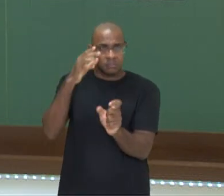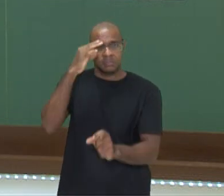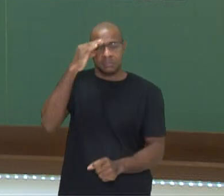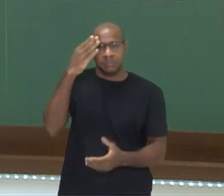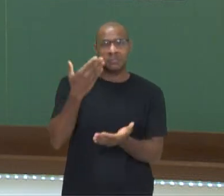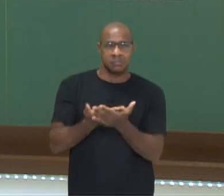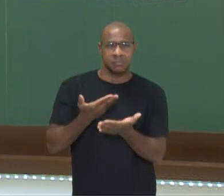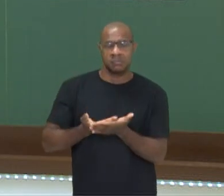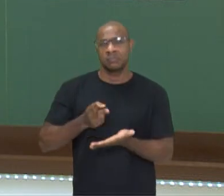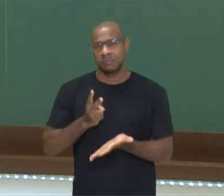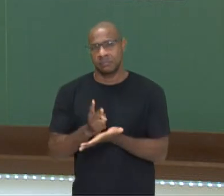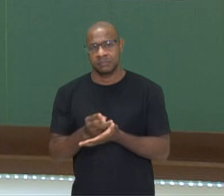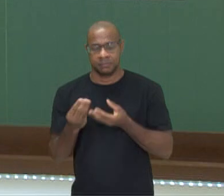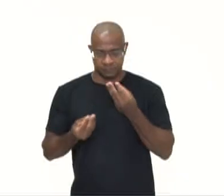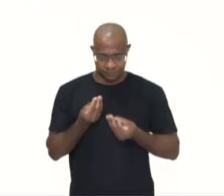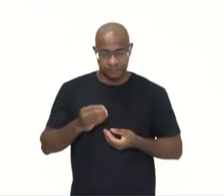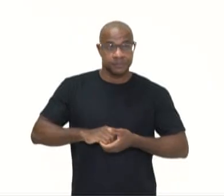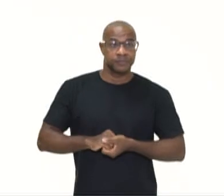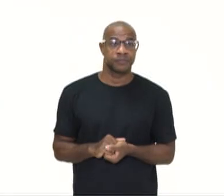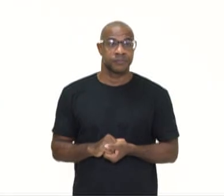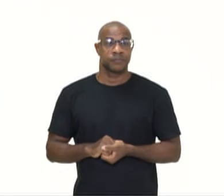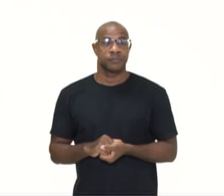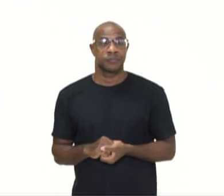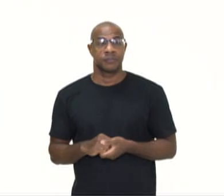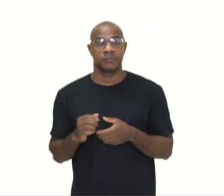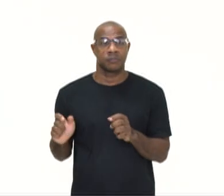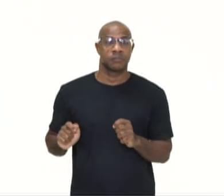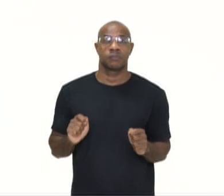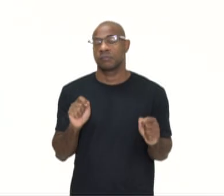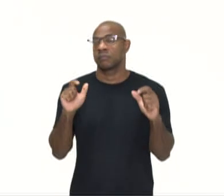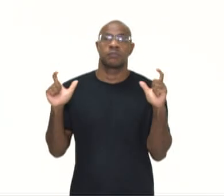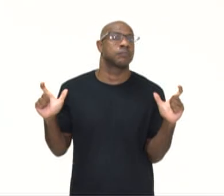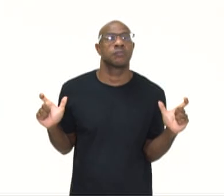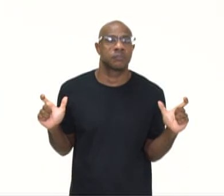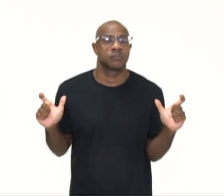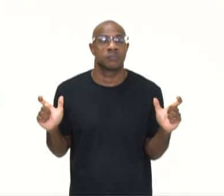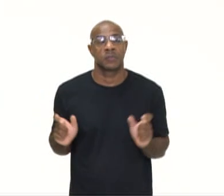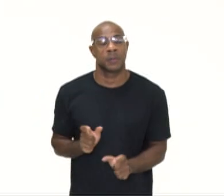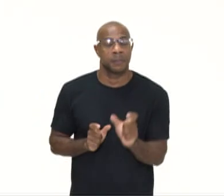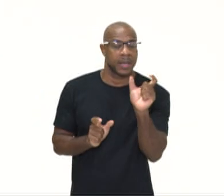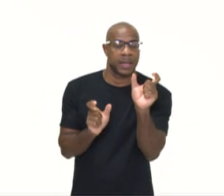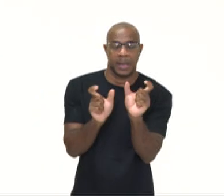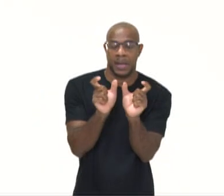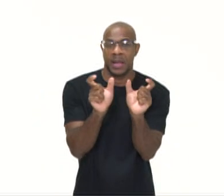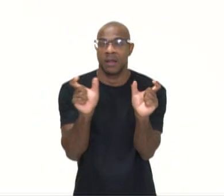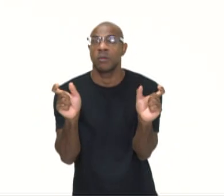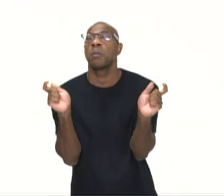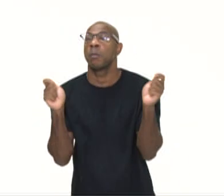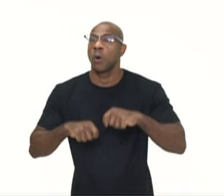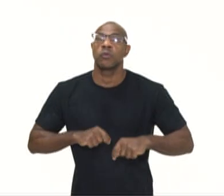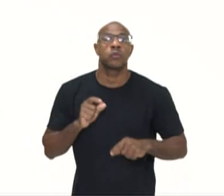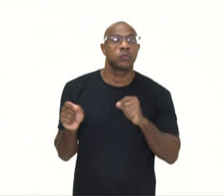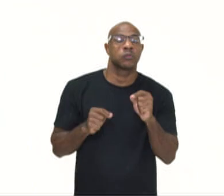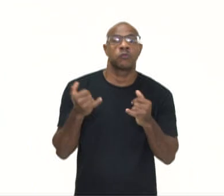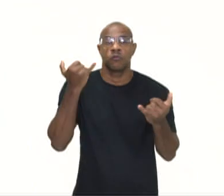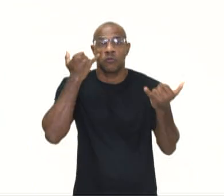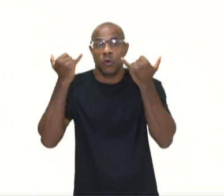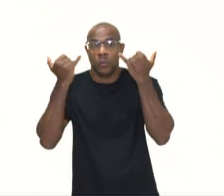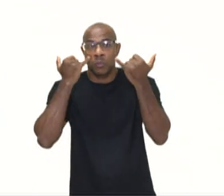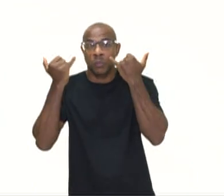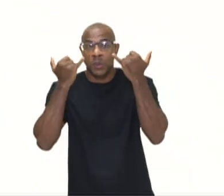bem sempre todas essas disciplinas. Atentar para palavras que podem trazer